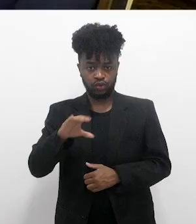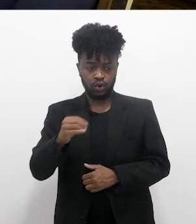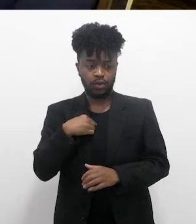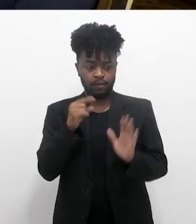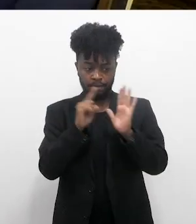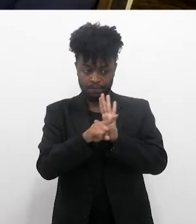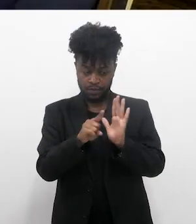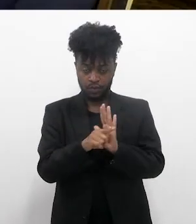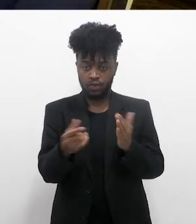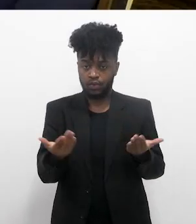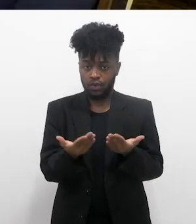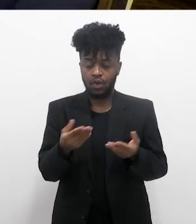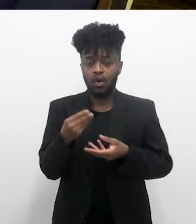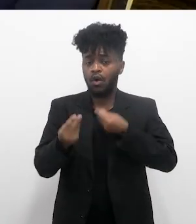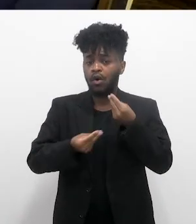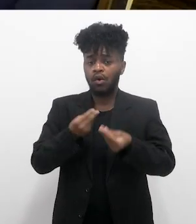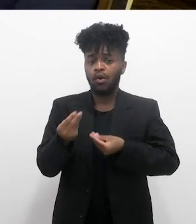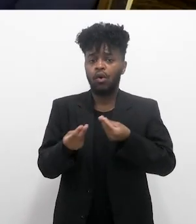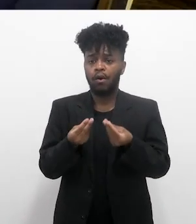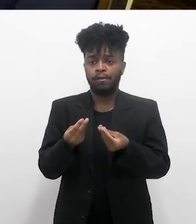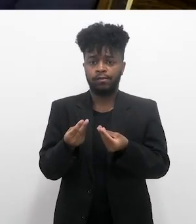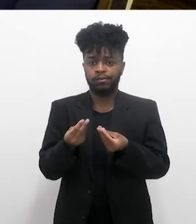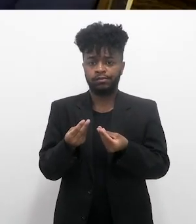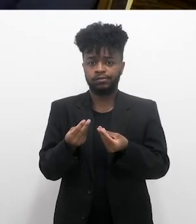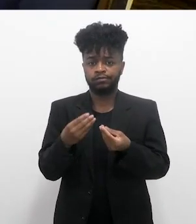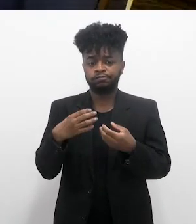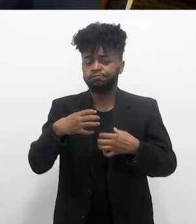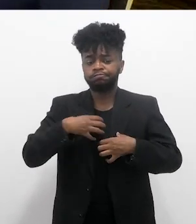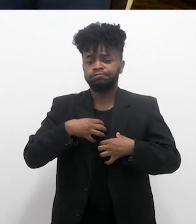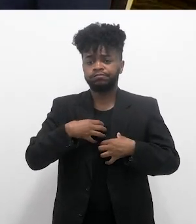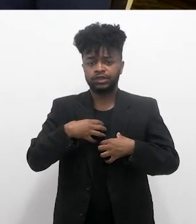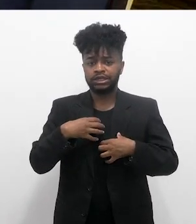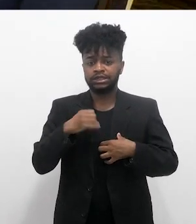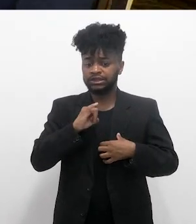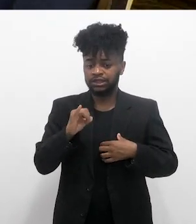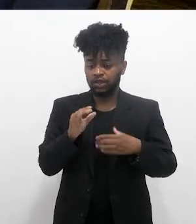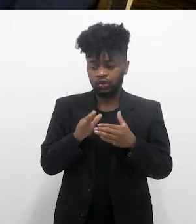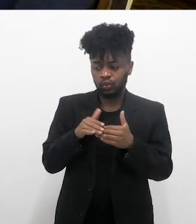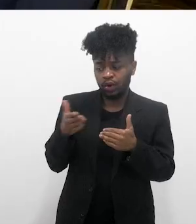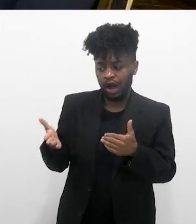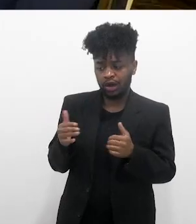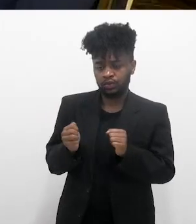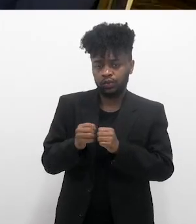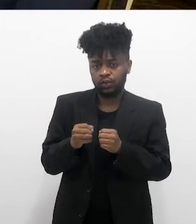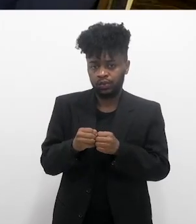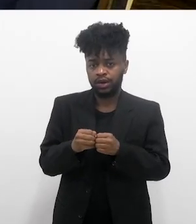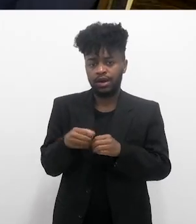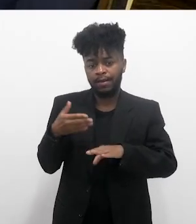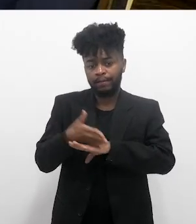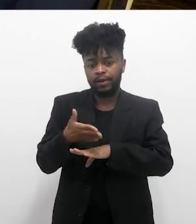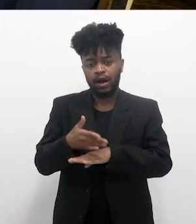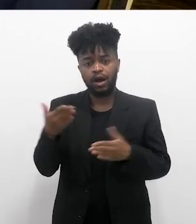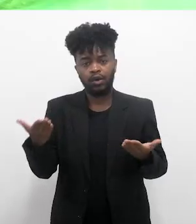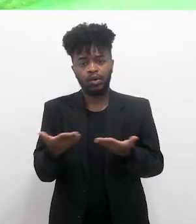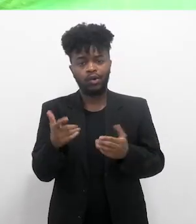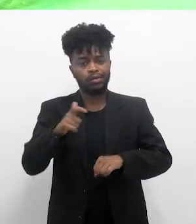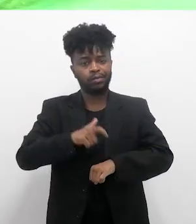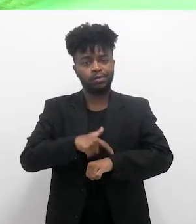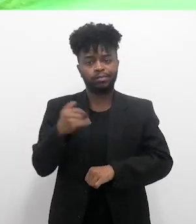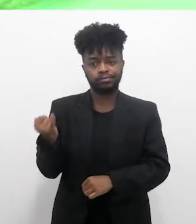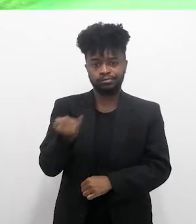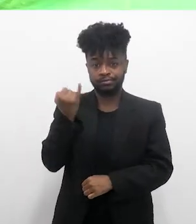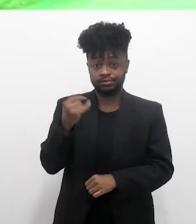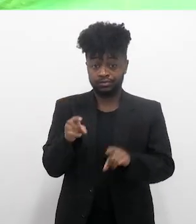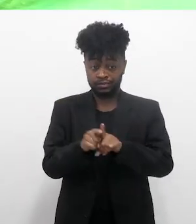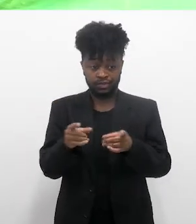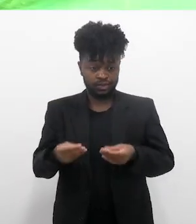você, como é estar ao lado do Zico, participar deste momento para você e ter